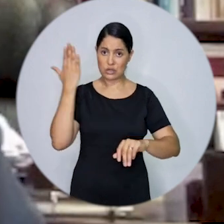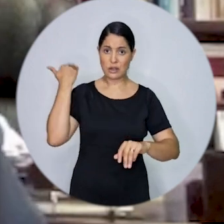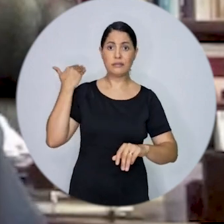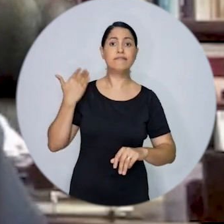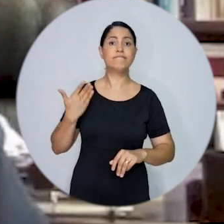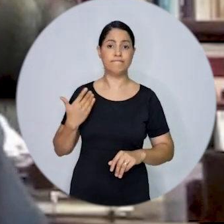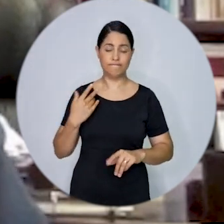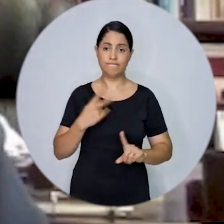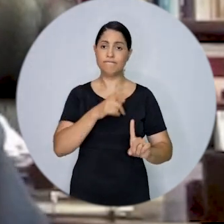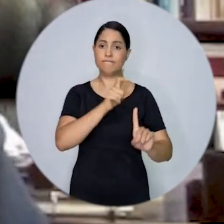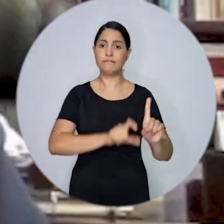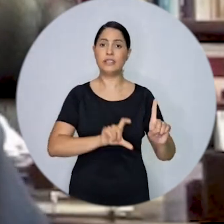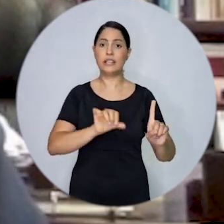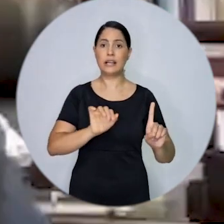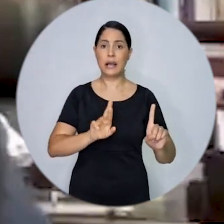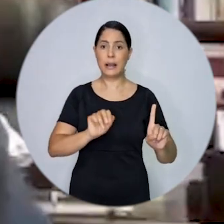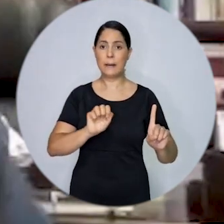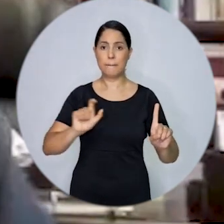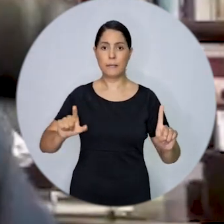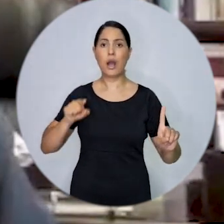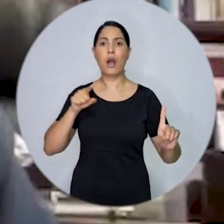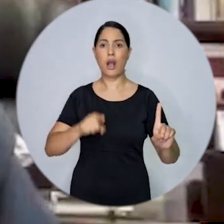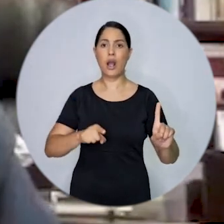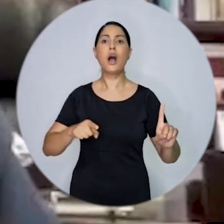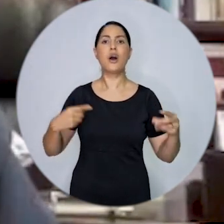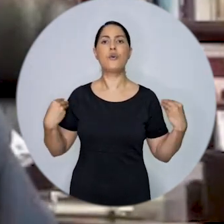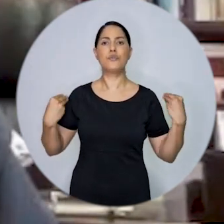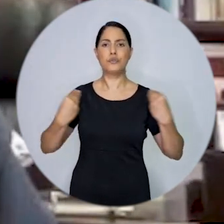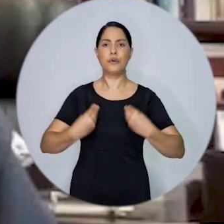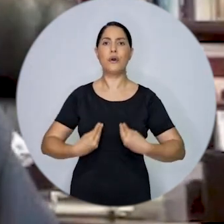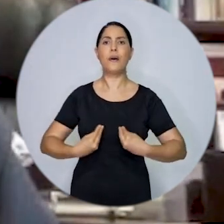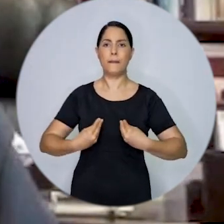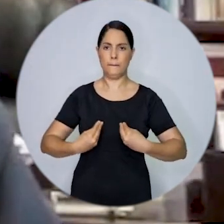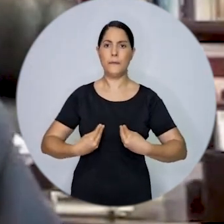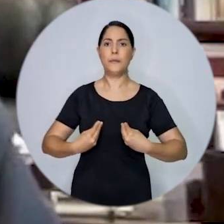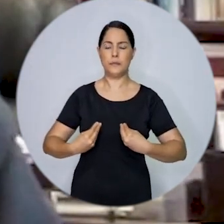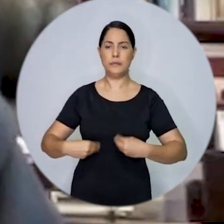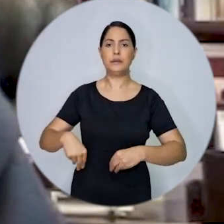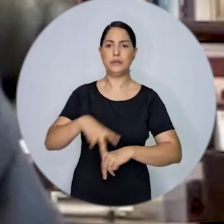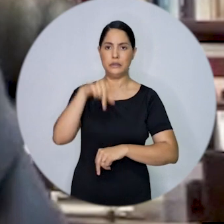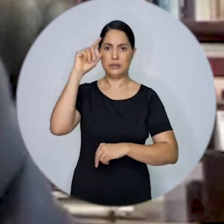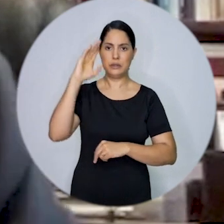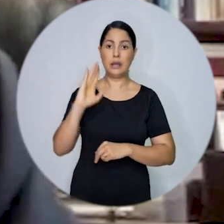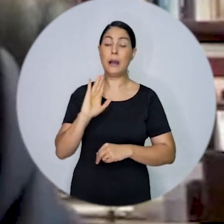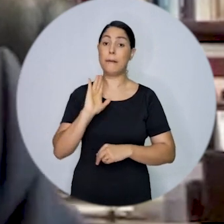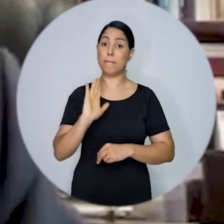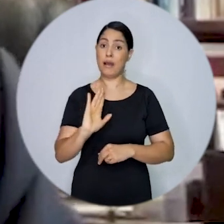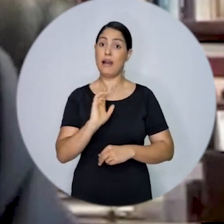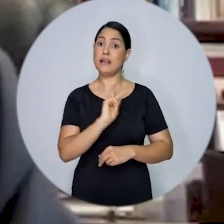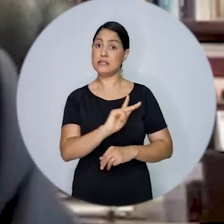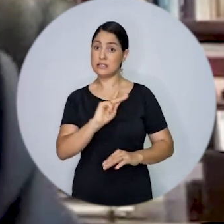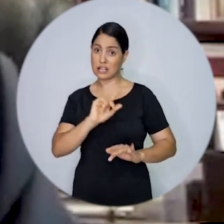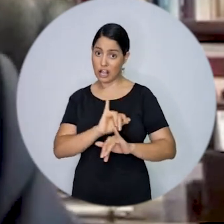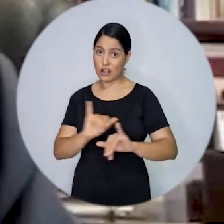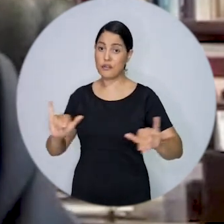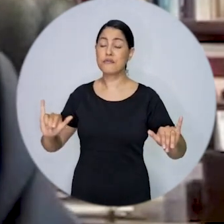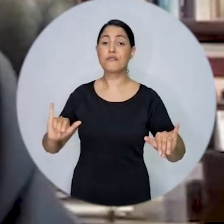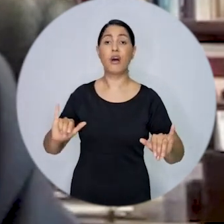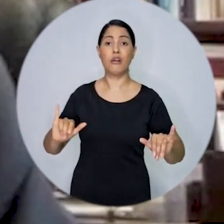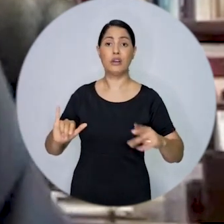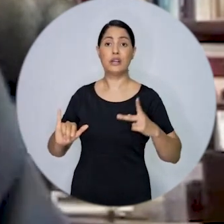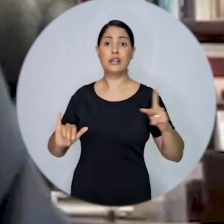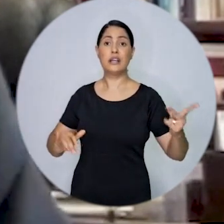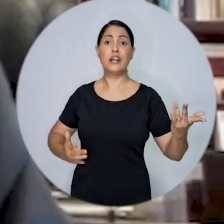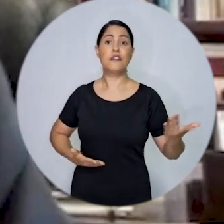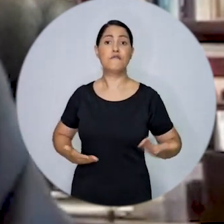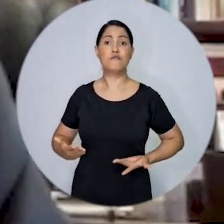Constituinte, foi ministro de Estado. Mas Bernardo Cabral sempre afirmou que o seu maior